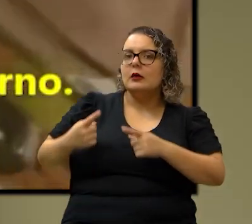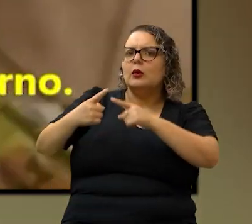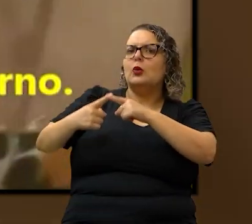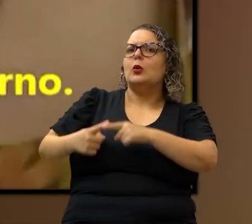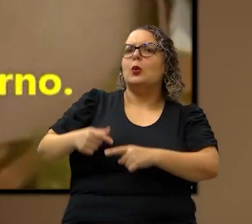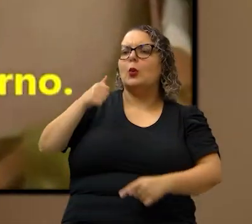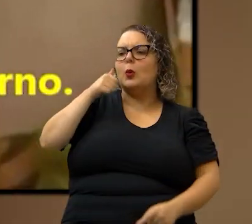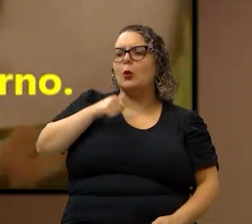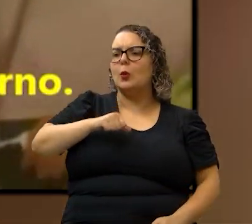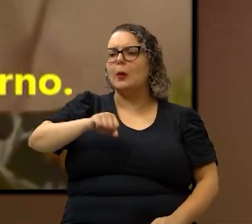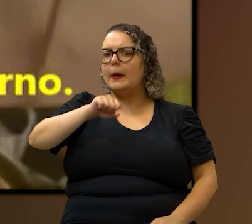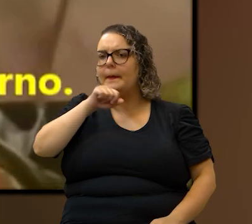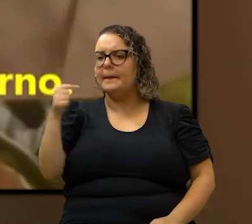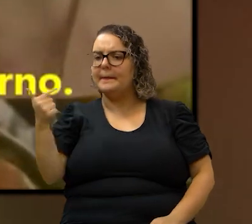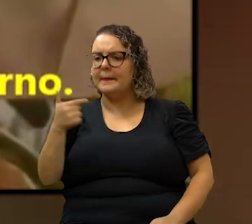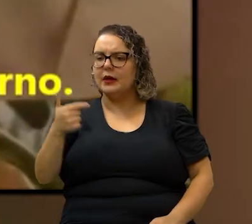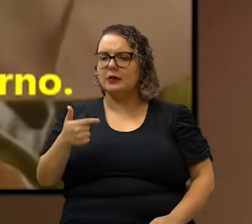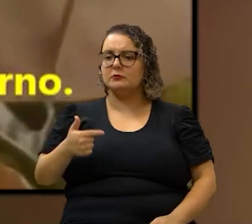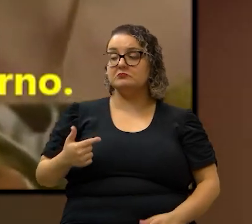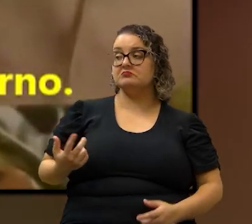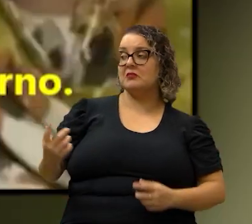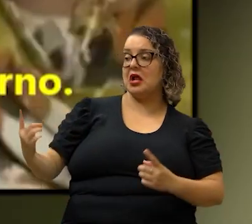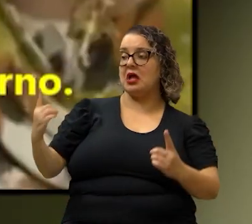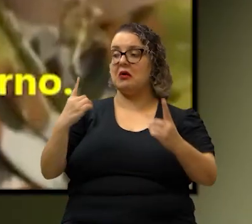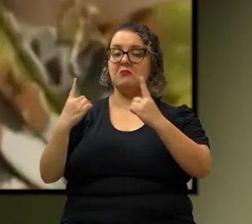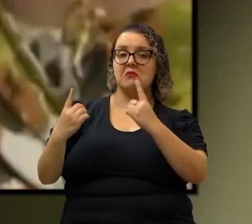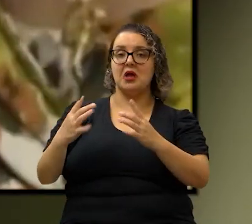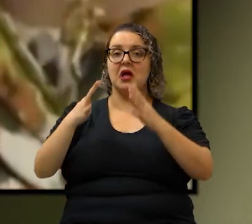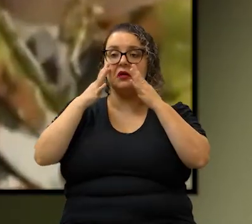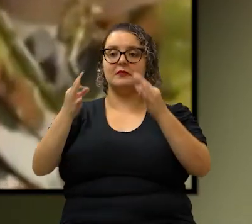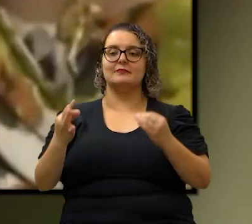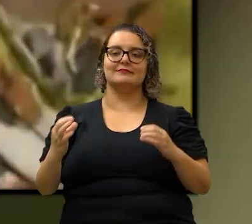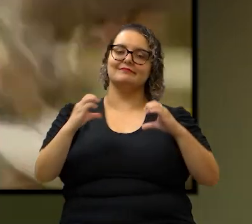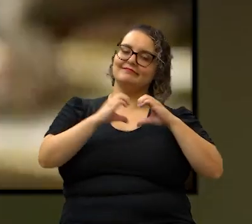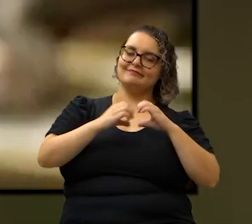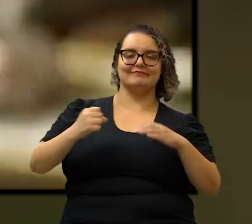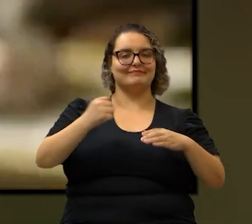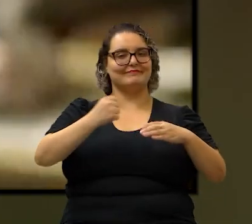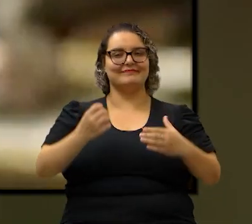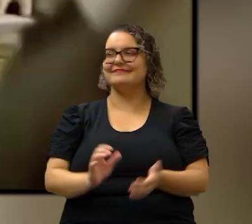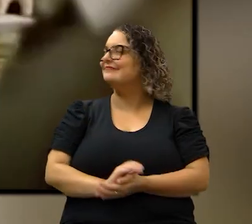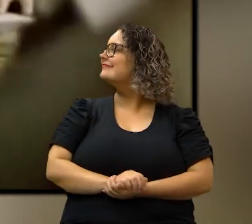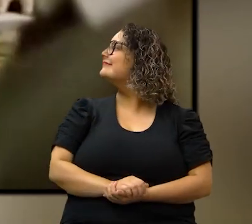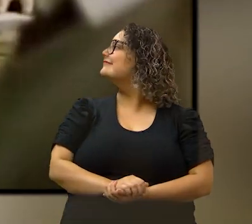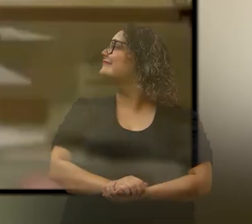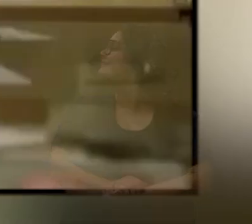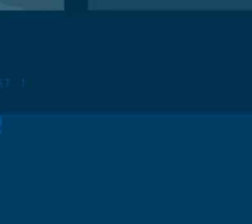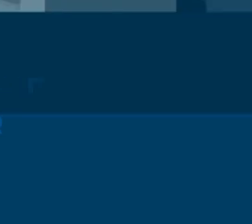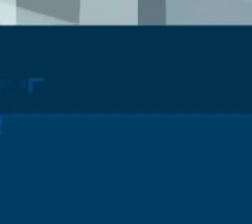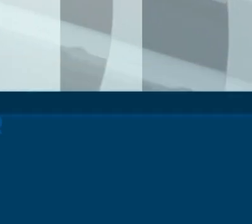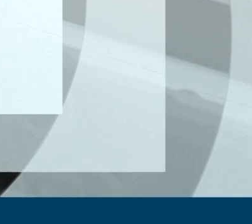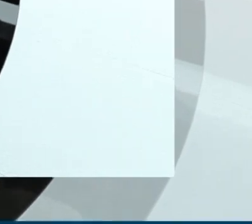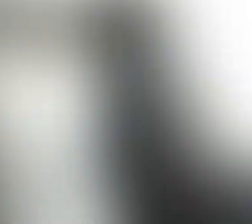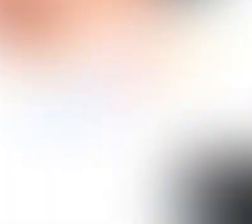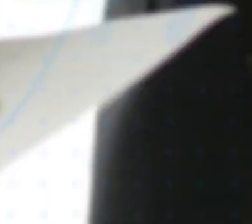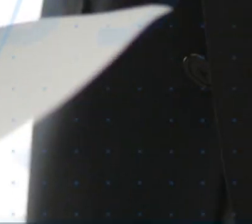a competir com a madrasta pela atenção do pai. Um belíssimo filme para quem ama comer e cozinhar.